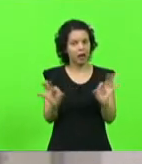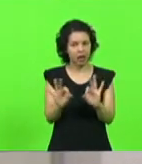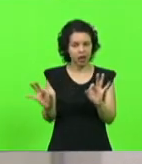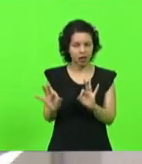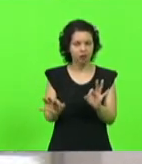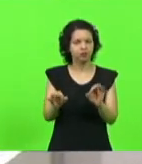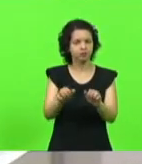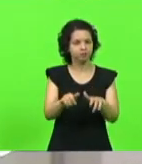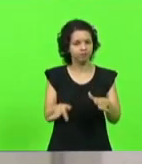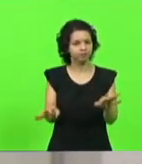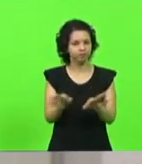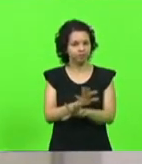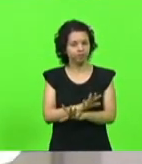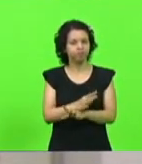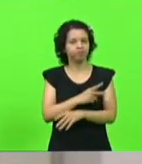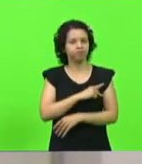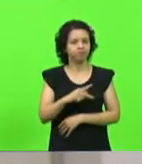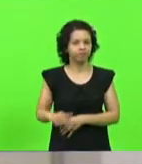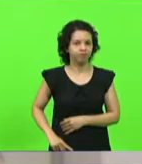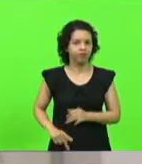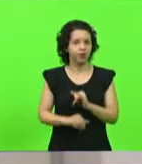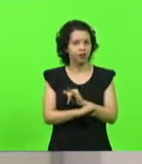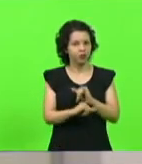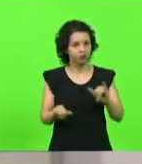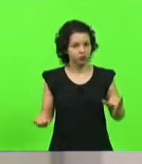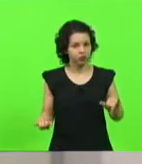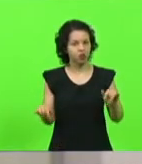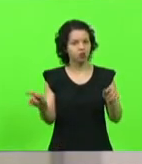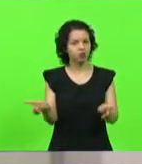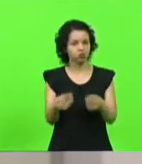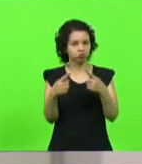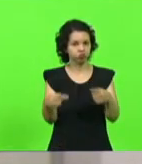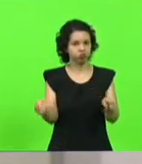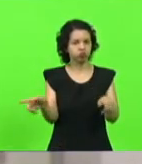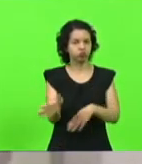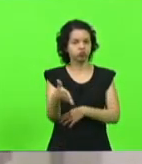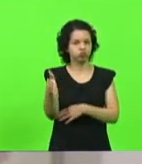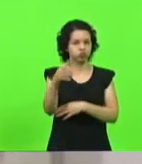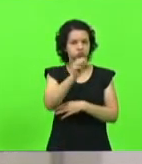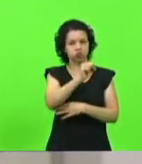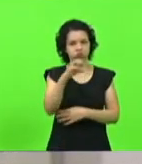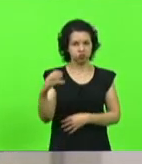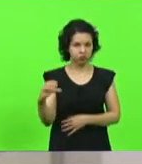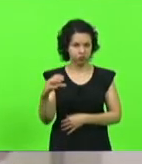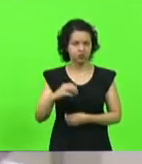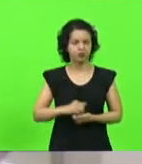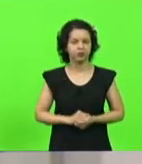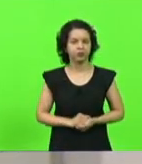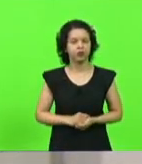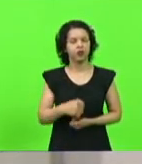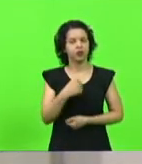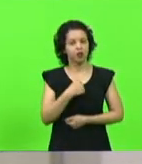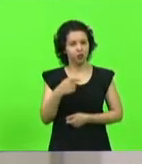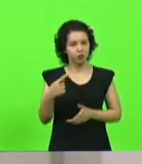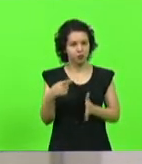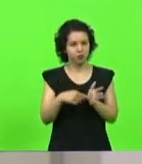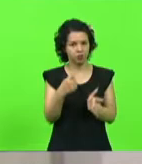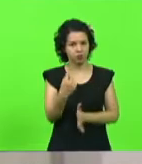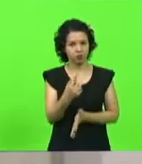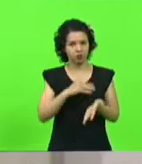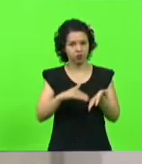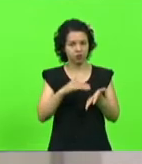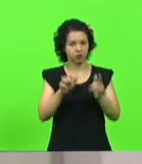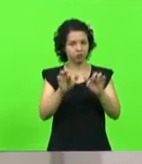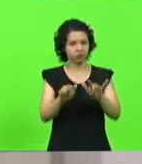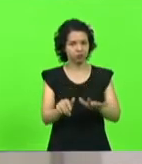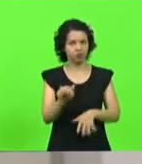sessão, o senhor presidente anunciou aí a execução do hino de Santa Catarina. Para constar, eu, primeiro secretário,